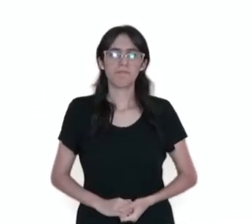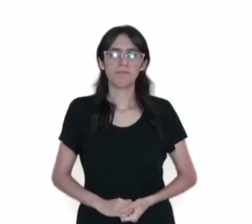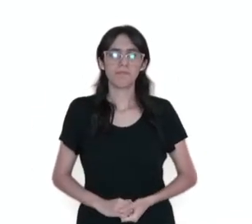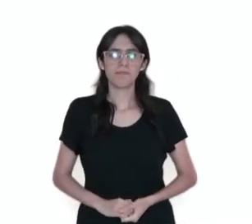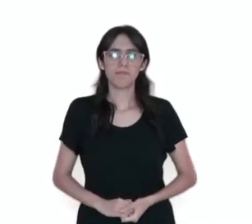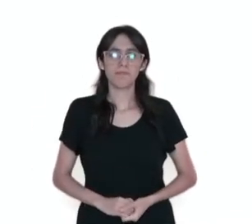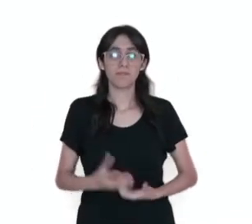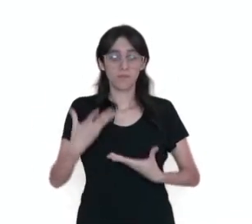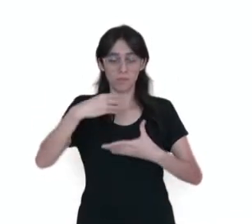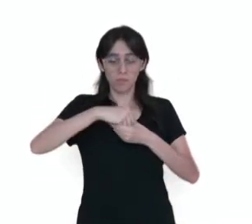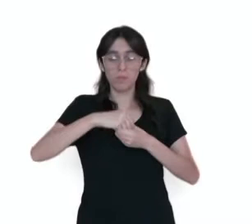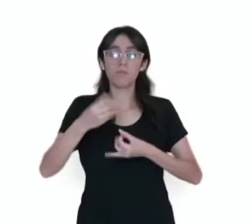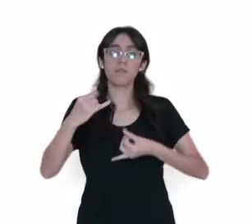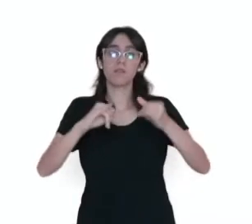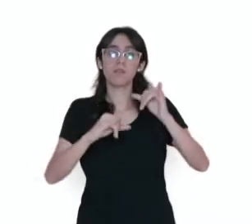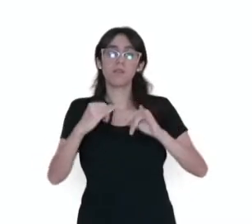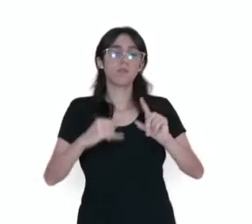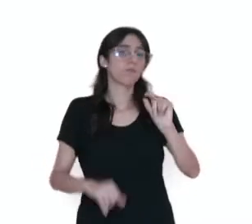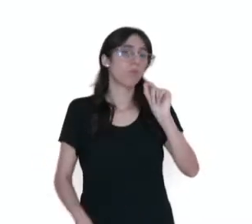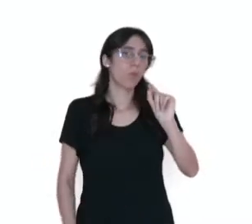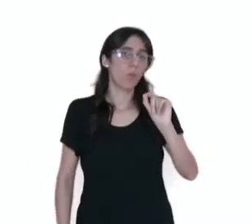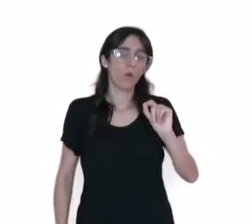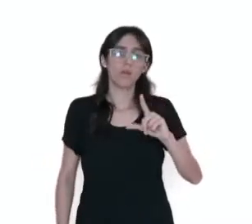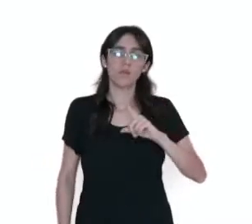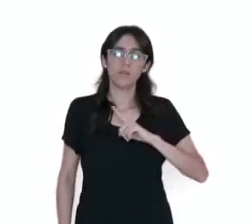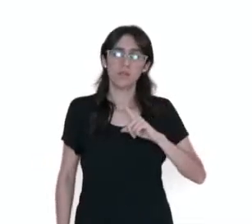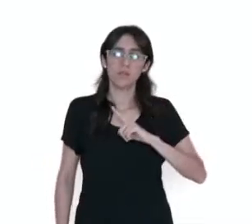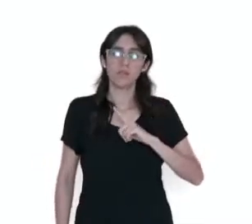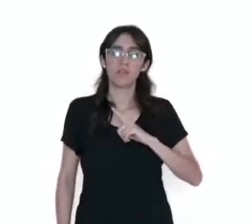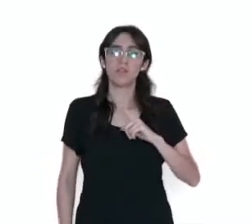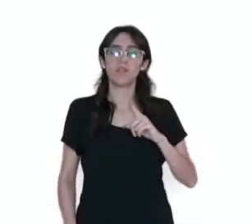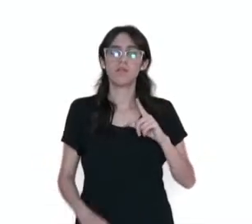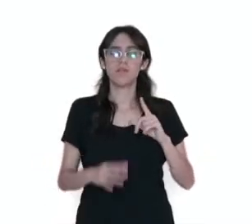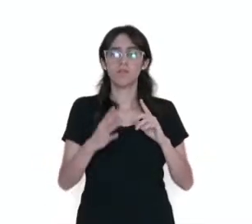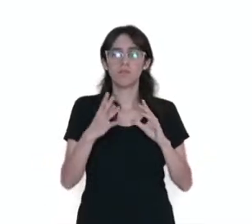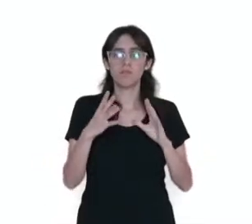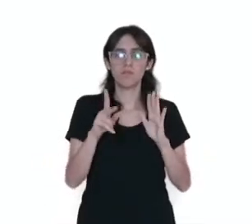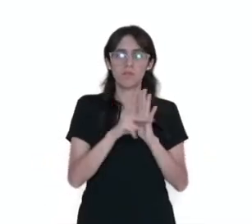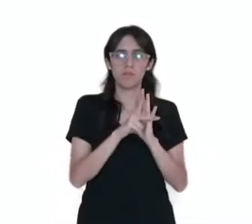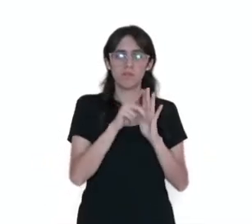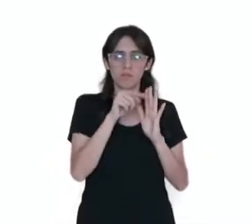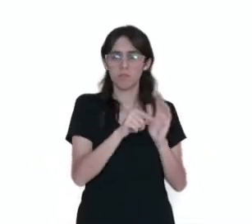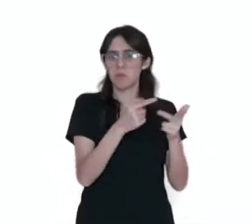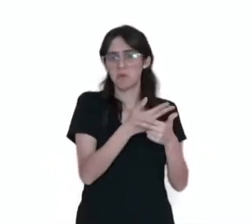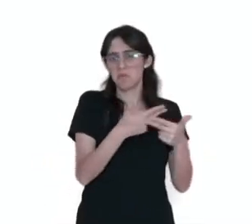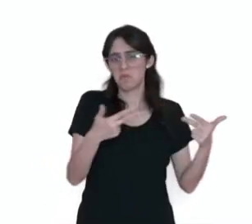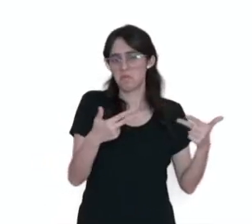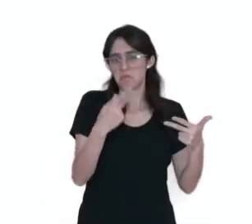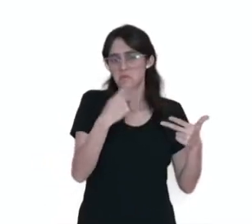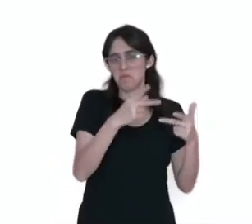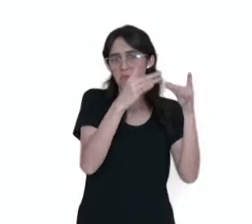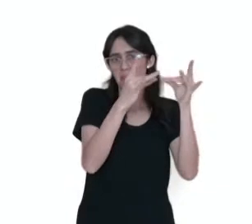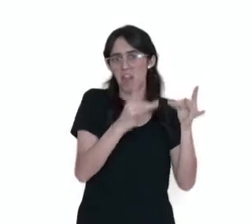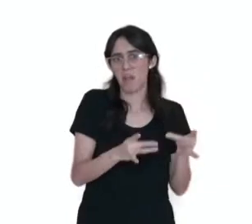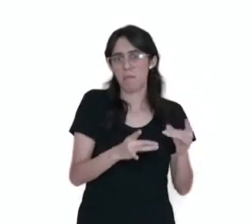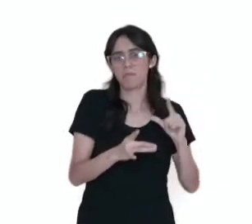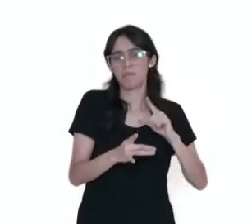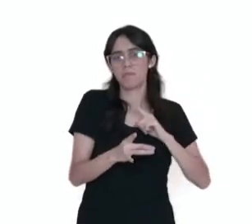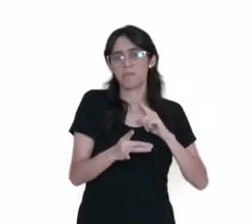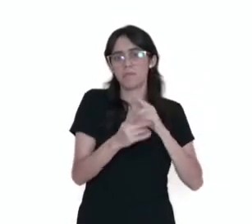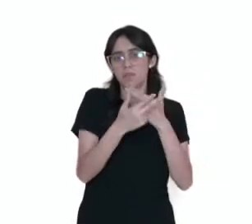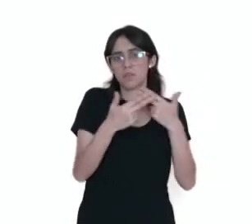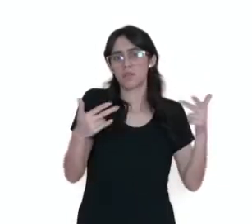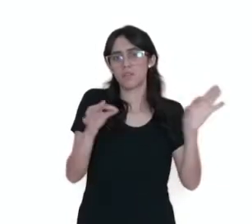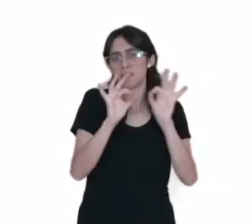para a química, a formação artificial de um corpo composto a partir de seus elementos ou de compostos de fórmulas mais